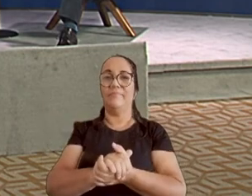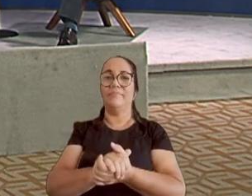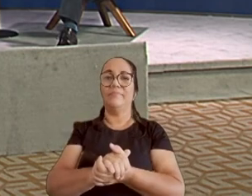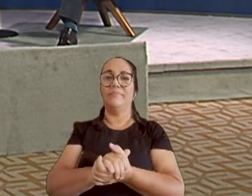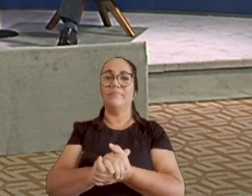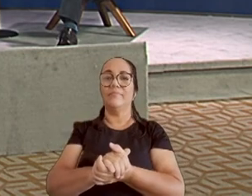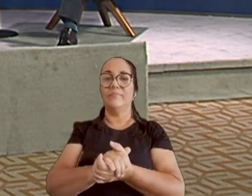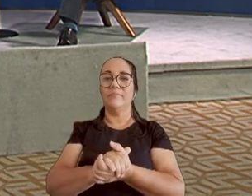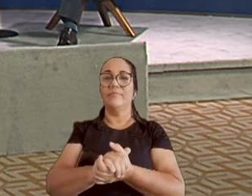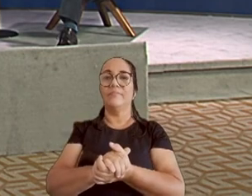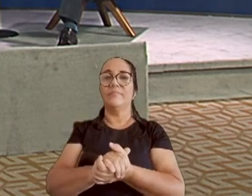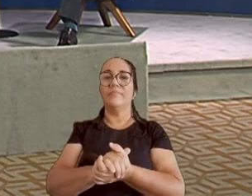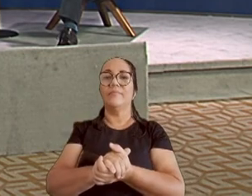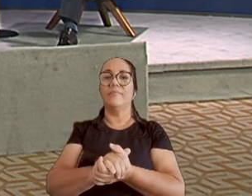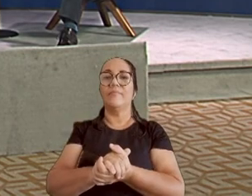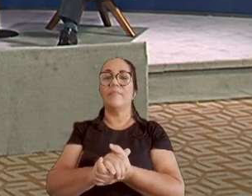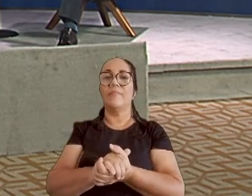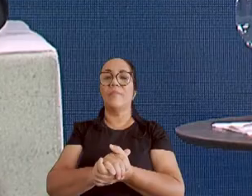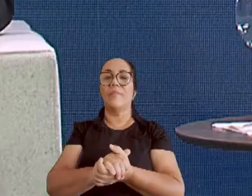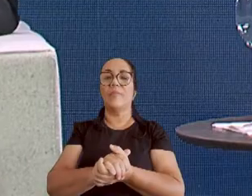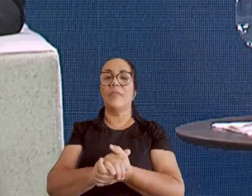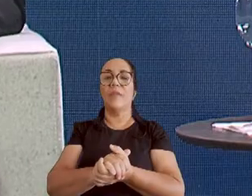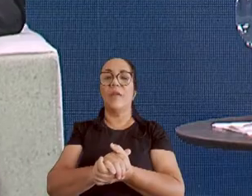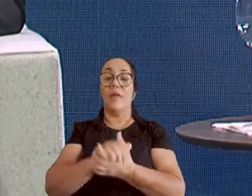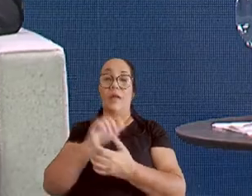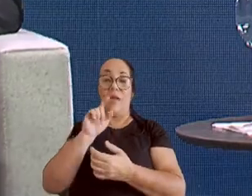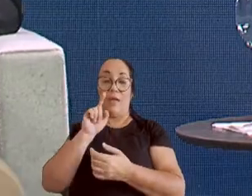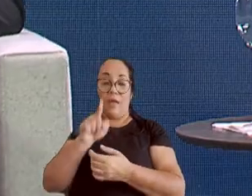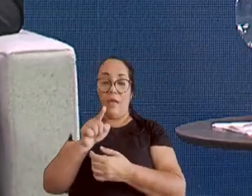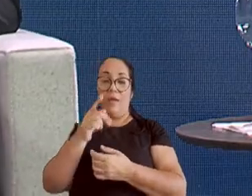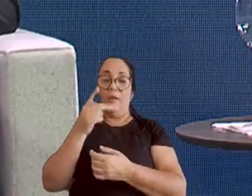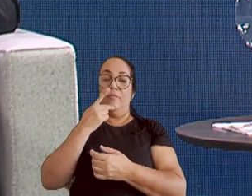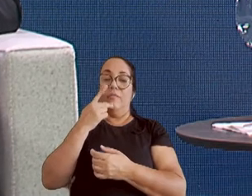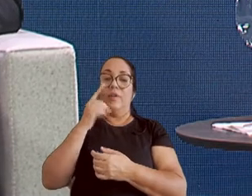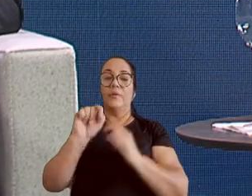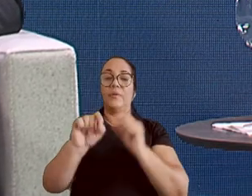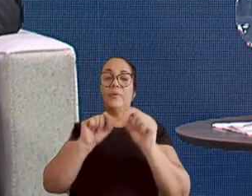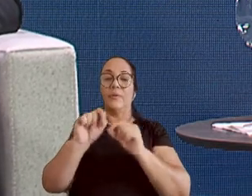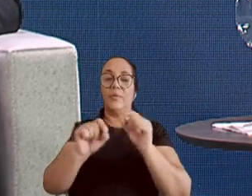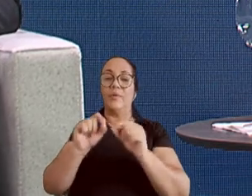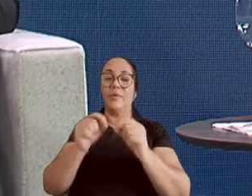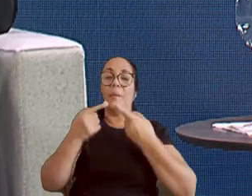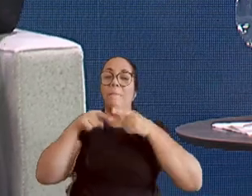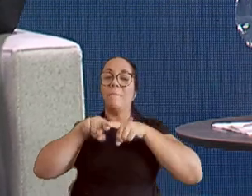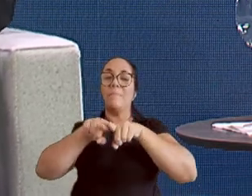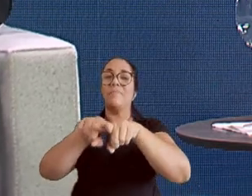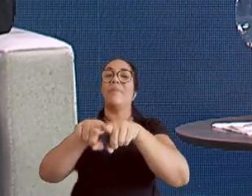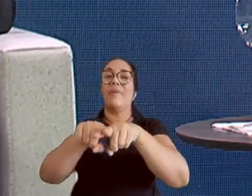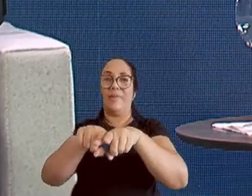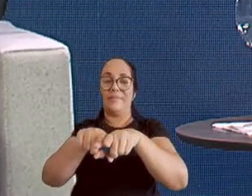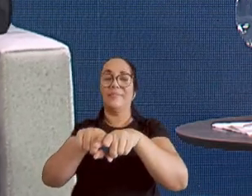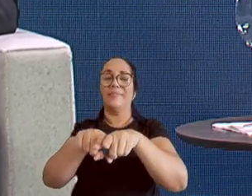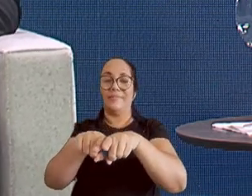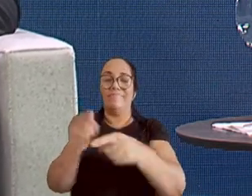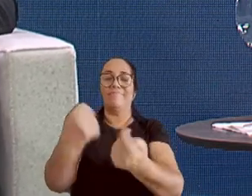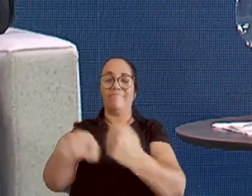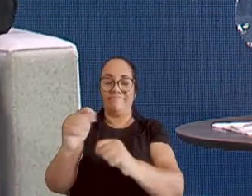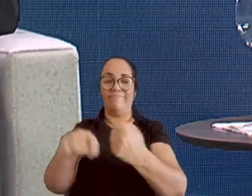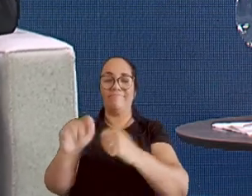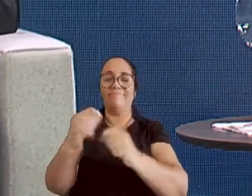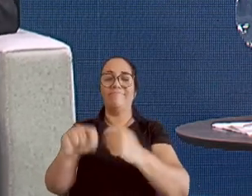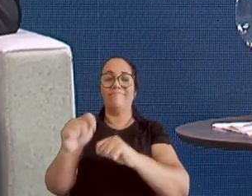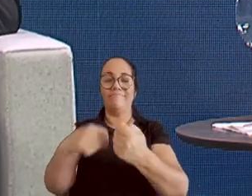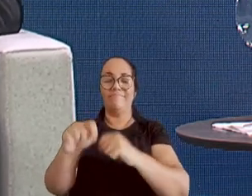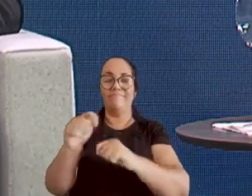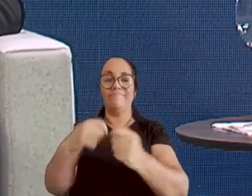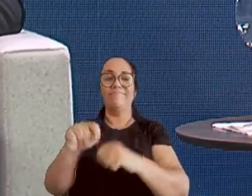se reforçar aqui os acres falou acho que os nossos maiores parceiros comerciais são cada vez mais as sete e meio 8 bilhões